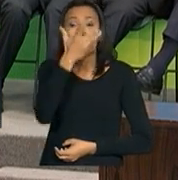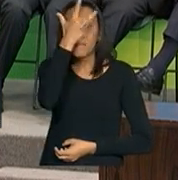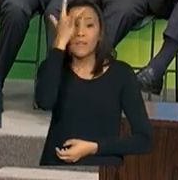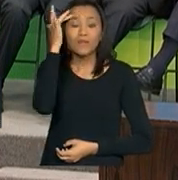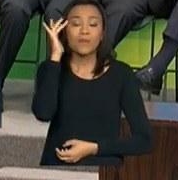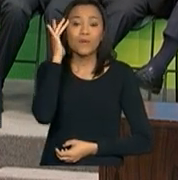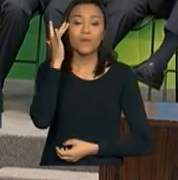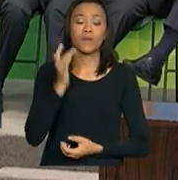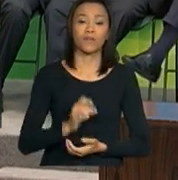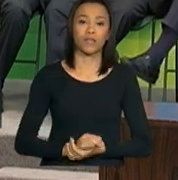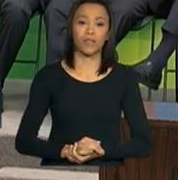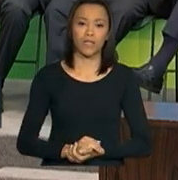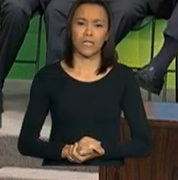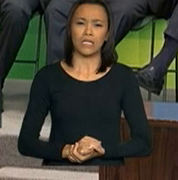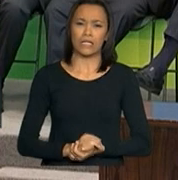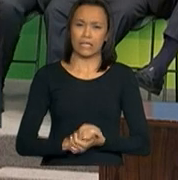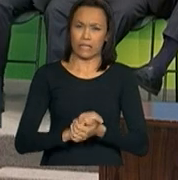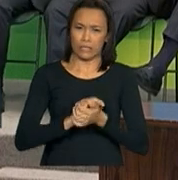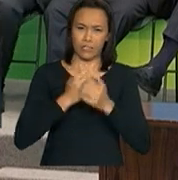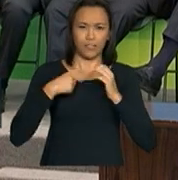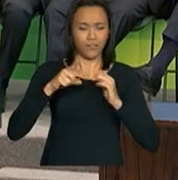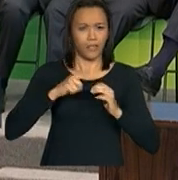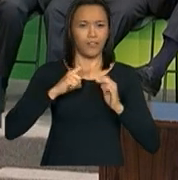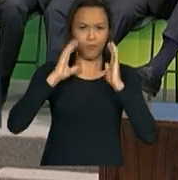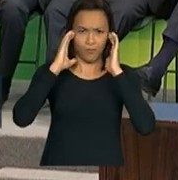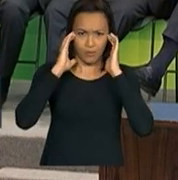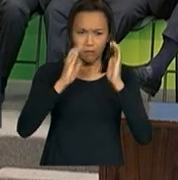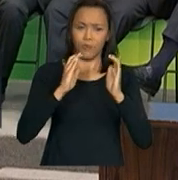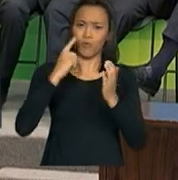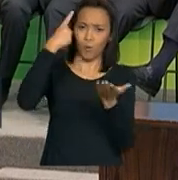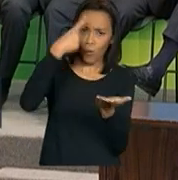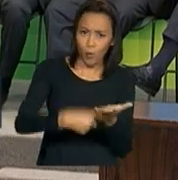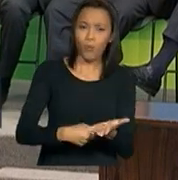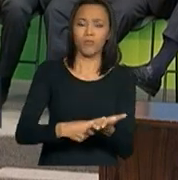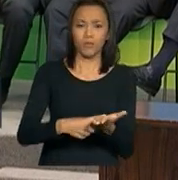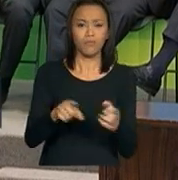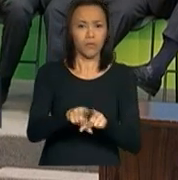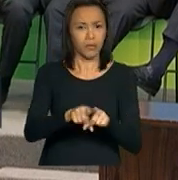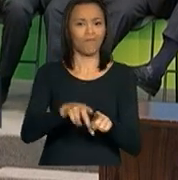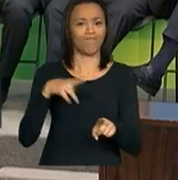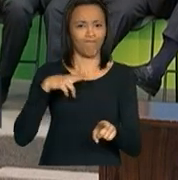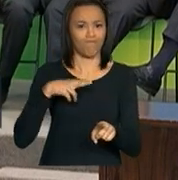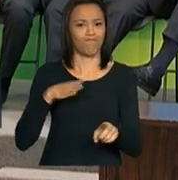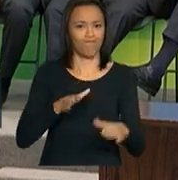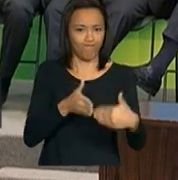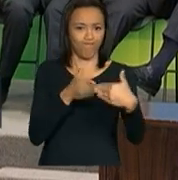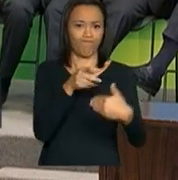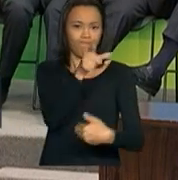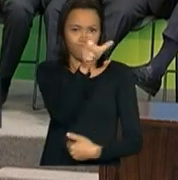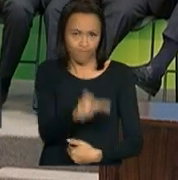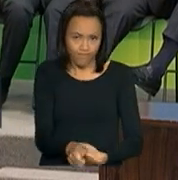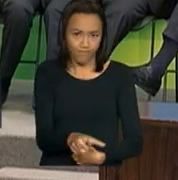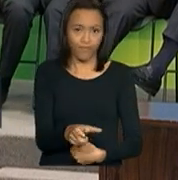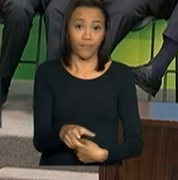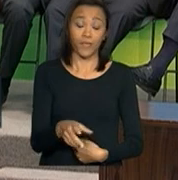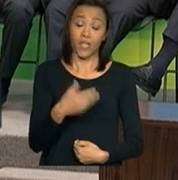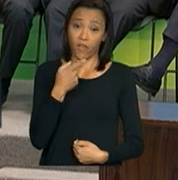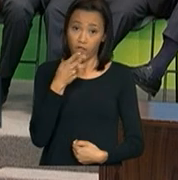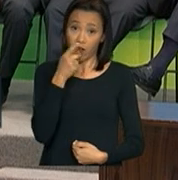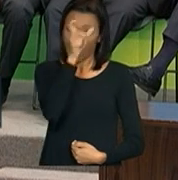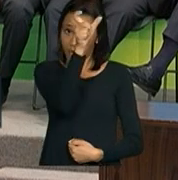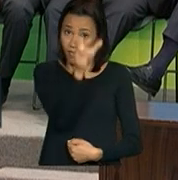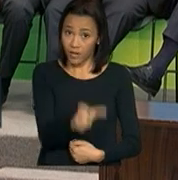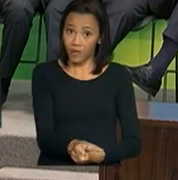uma grande lealdade política e pessoal ao Mendes eu vou dizer